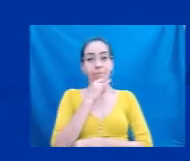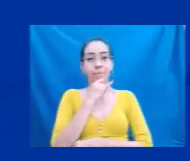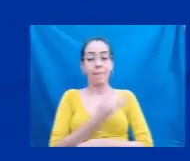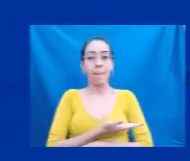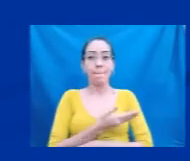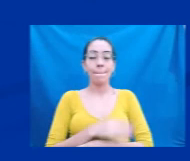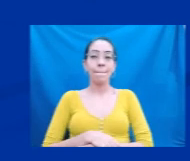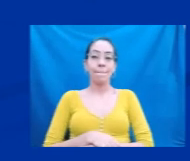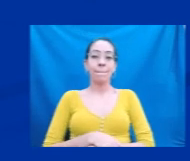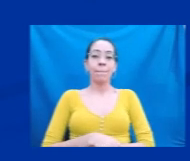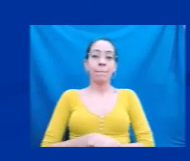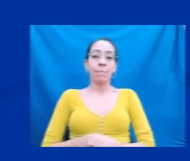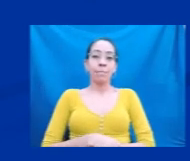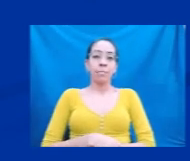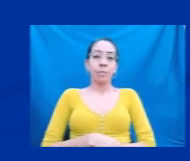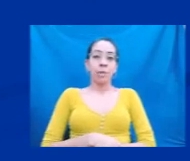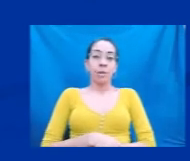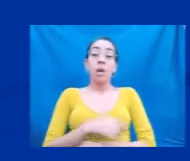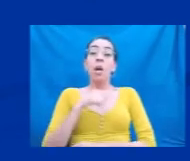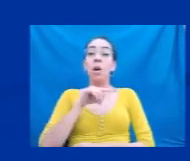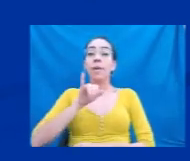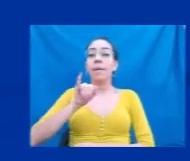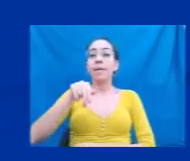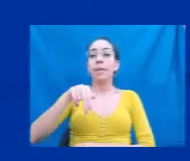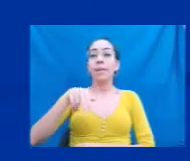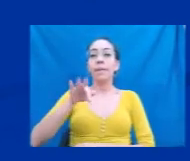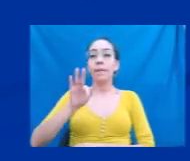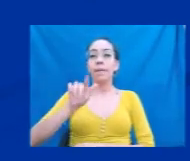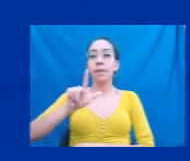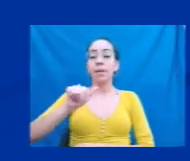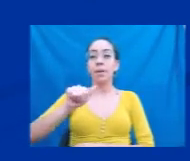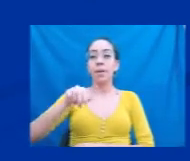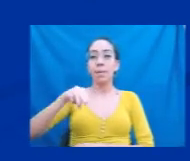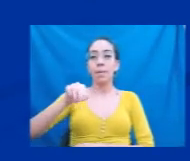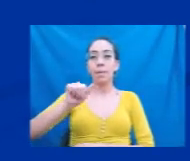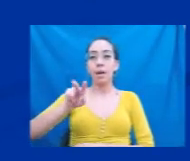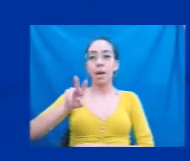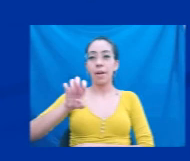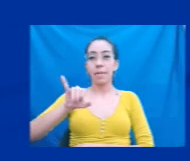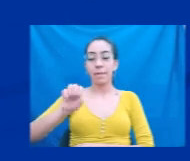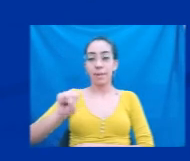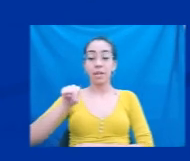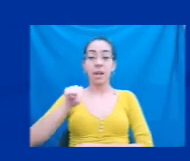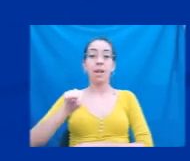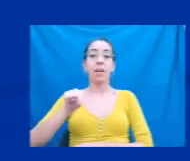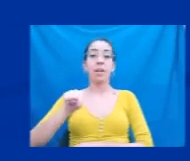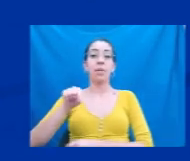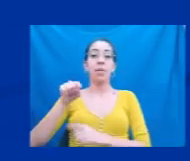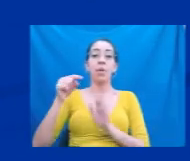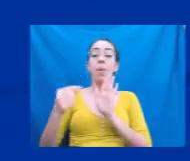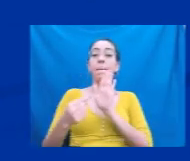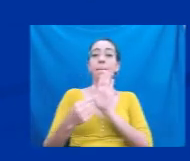compostos inflamáveis, eles vão apresentar o que a gente chama de ponto de fulgor, que é o flashpoint. Então, esse pictograma que também vocês já